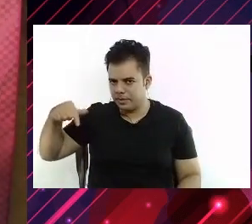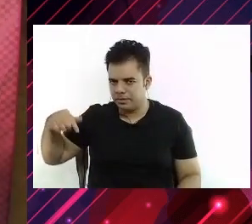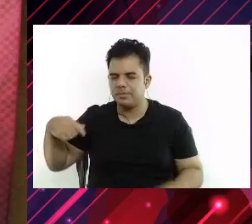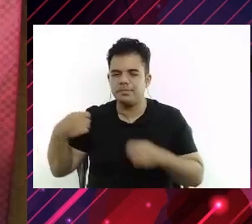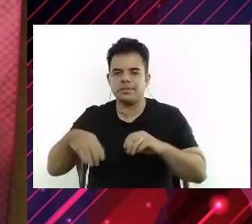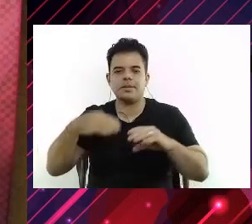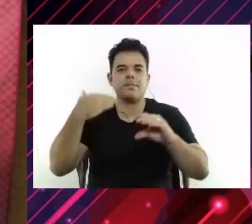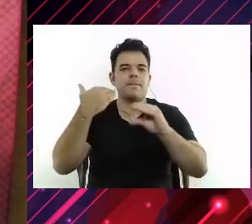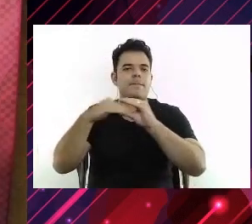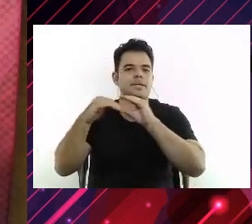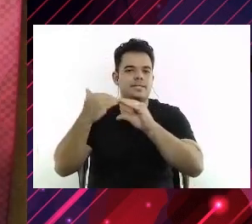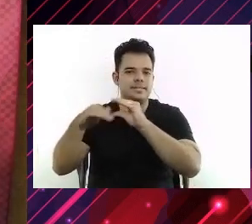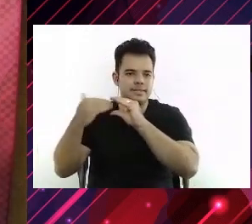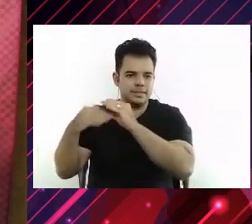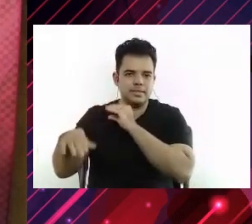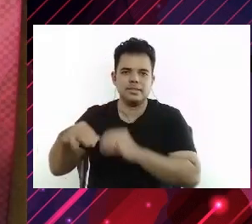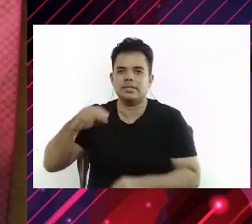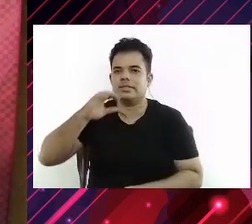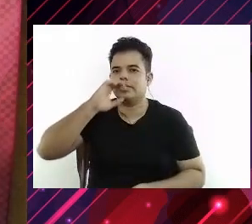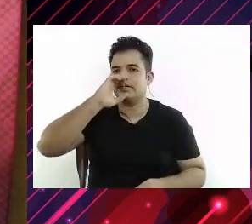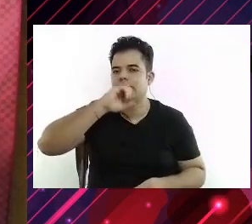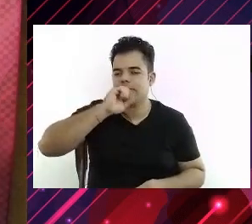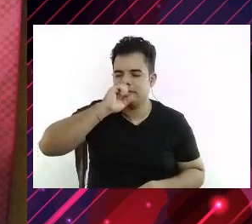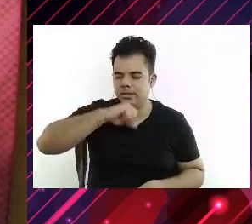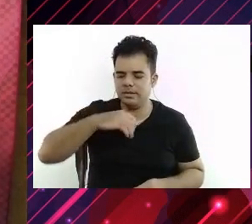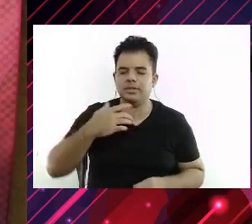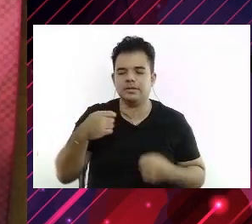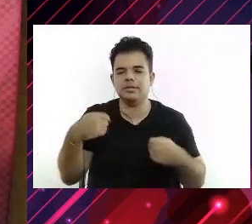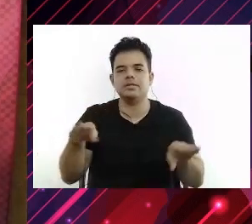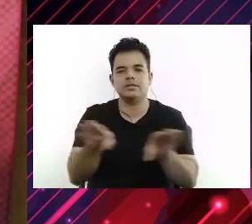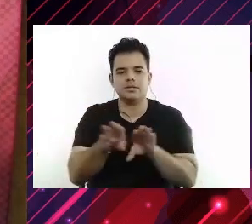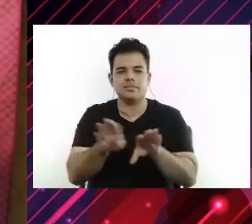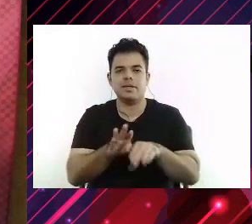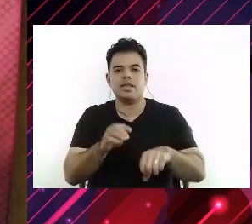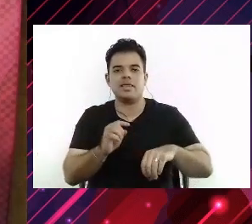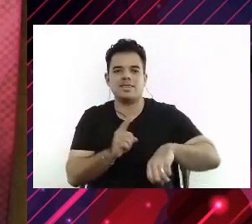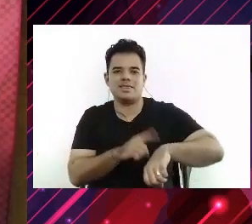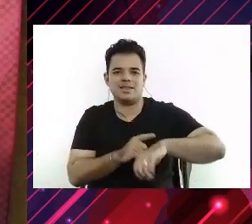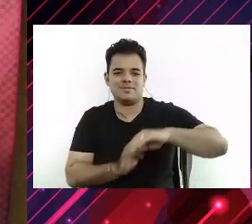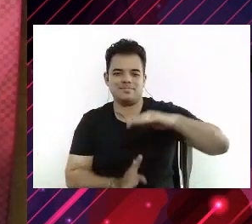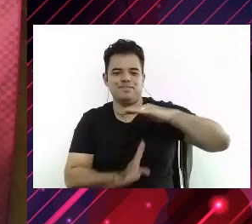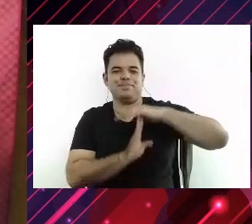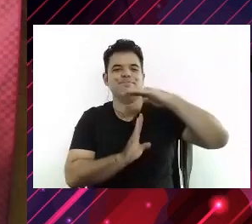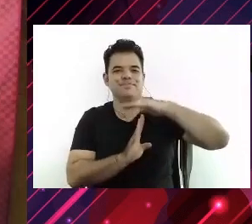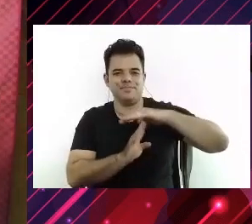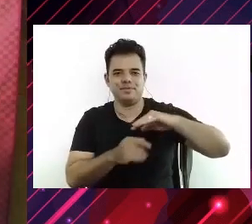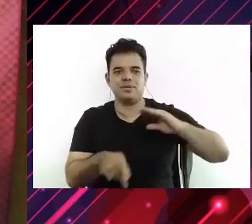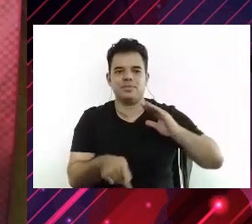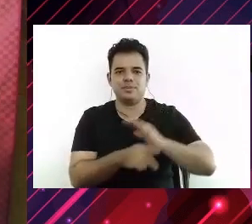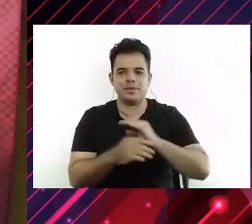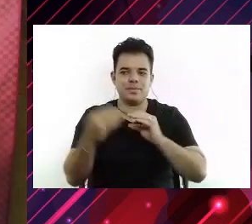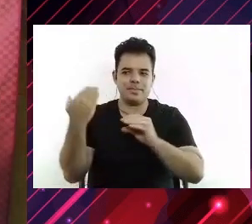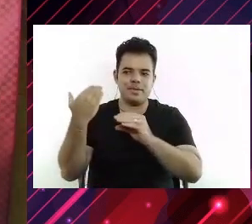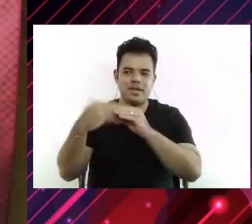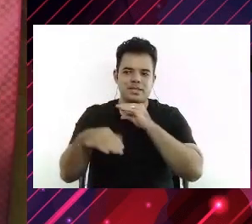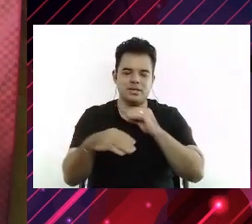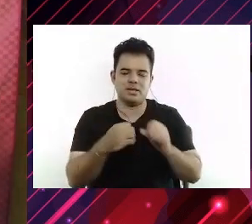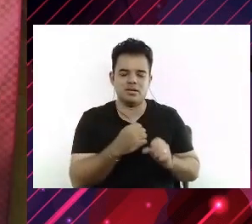mensagens rapidamente, digamos assim, e temporariamente também. Você não mantém elas pelo